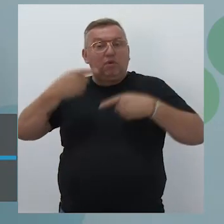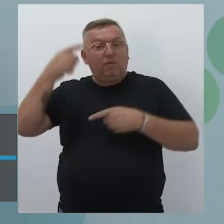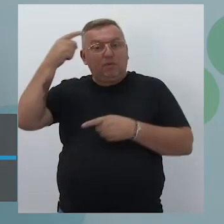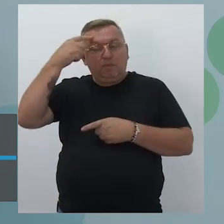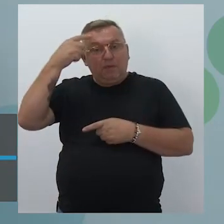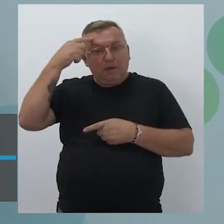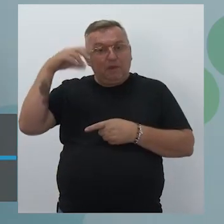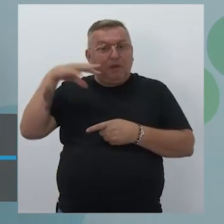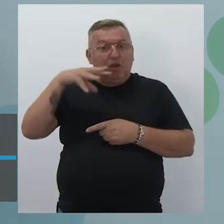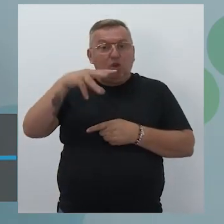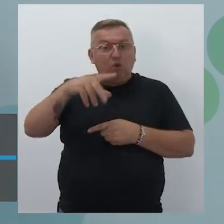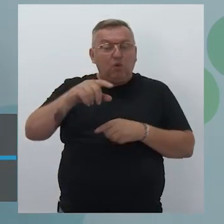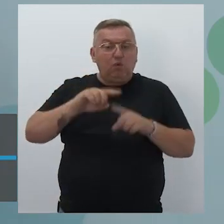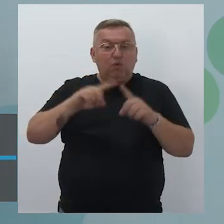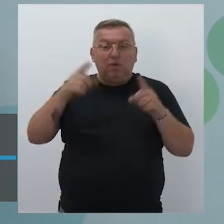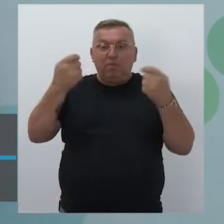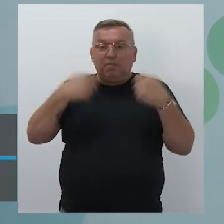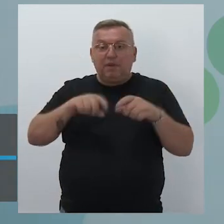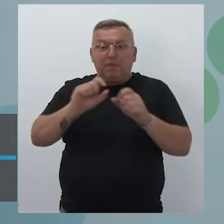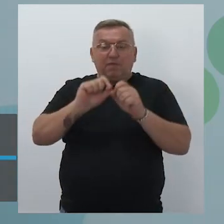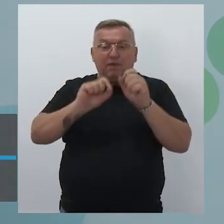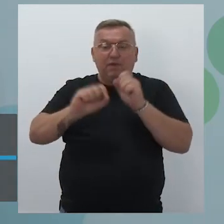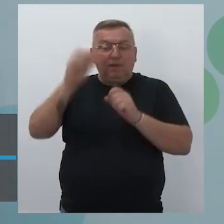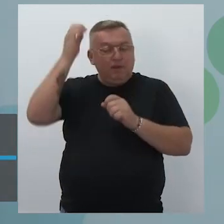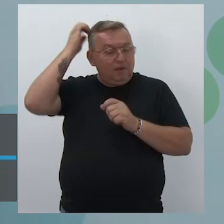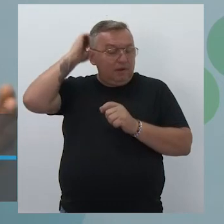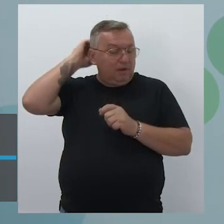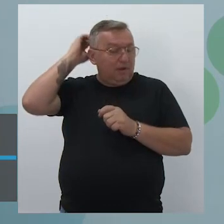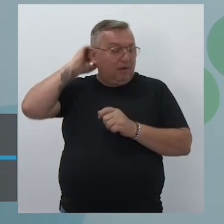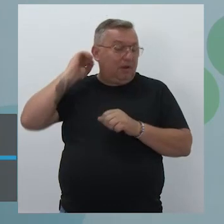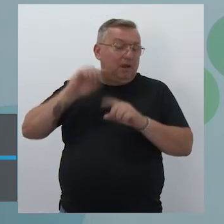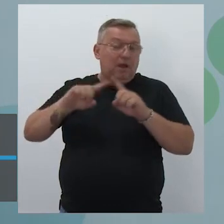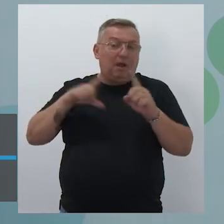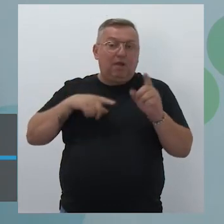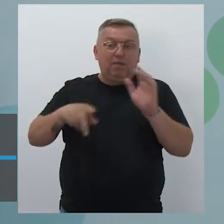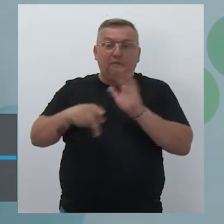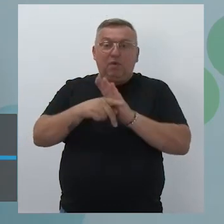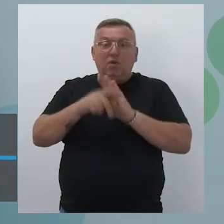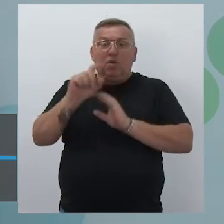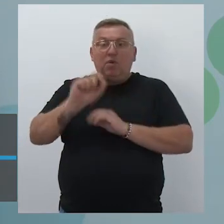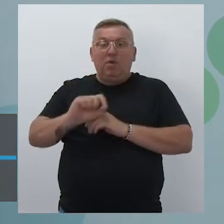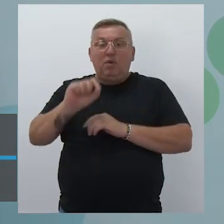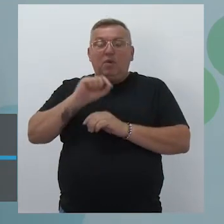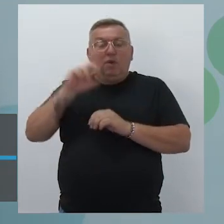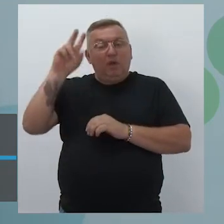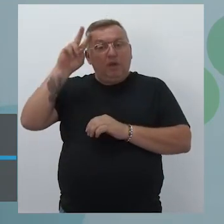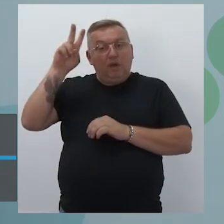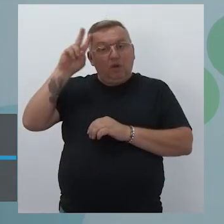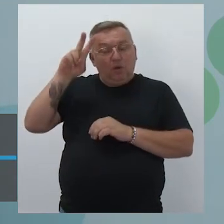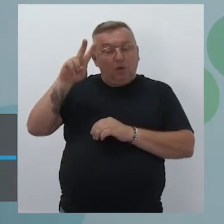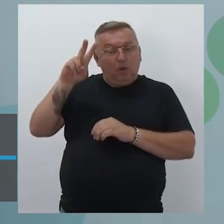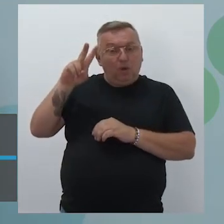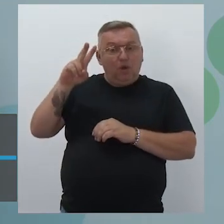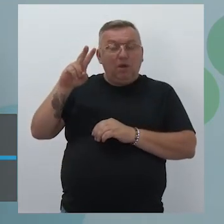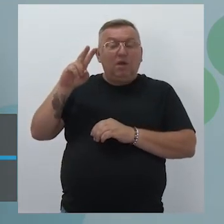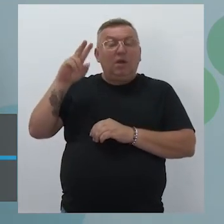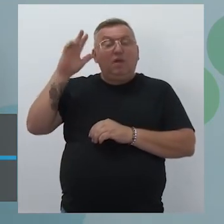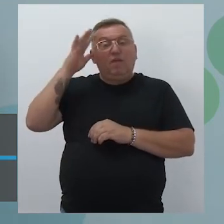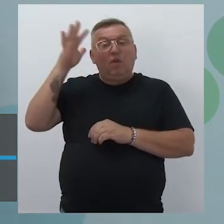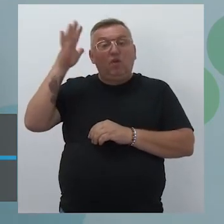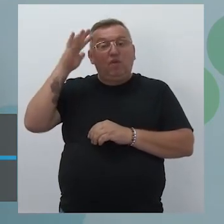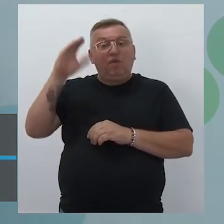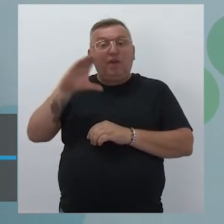todos, né? É, não precisamos aqui recorrer às definições da história clássica, da filosofia